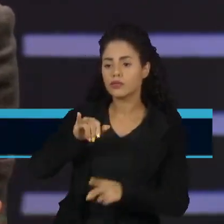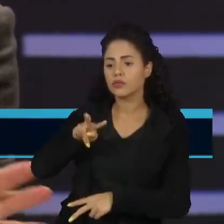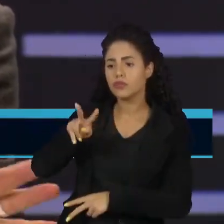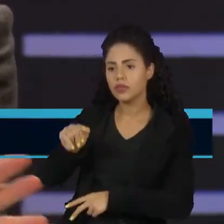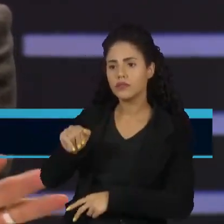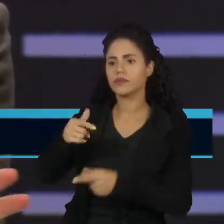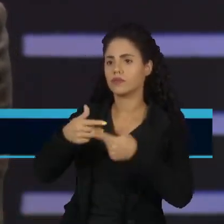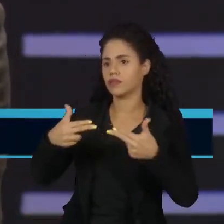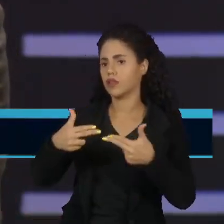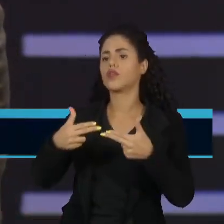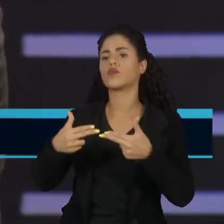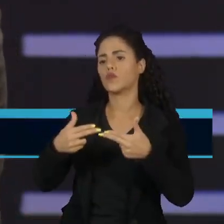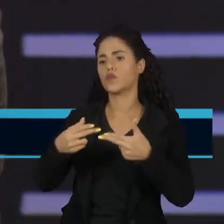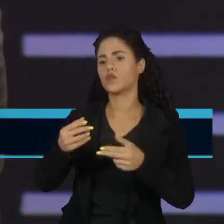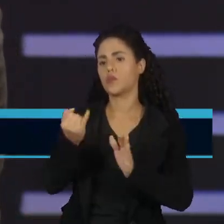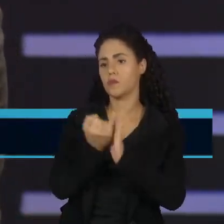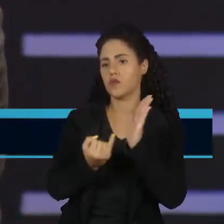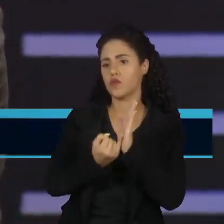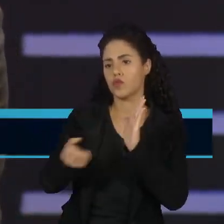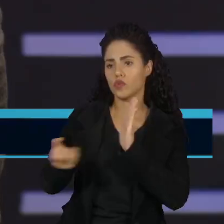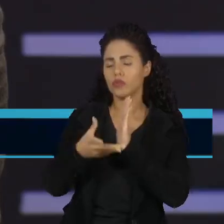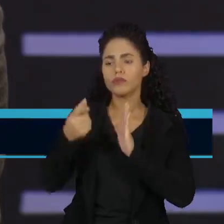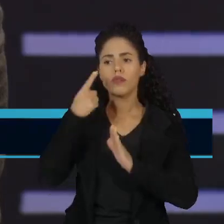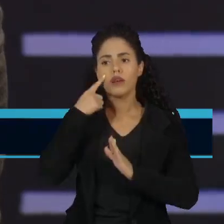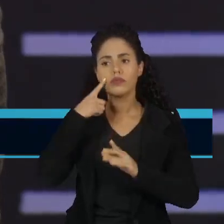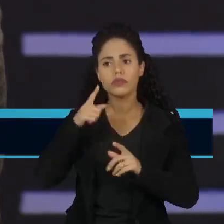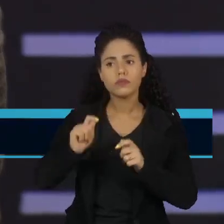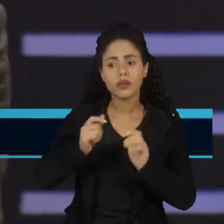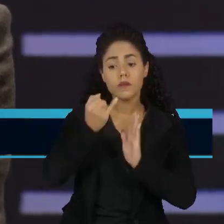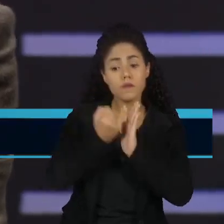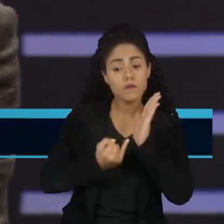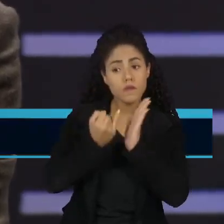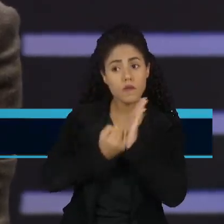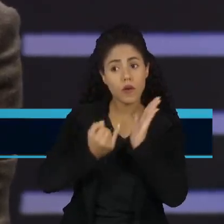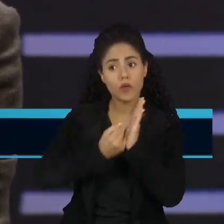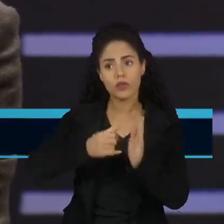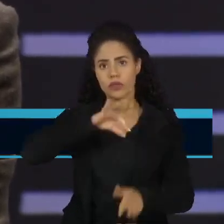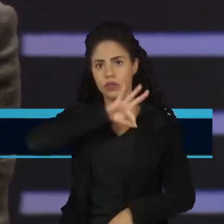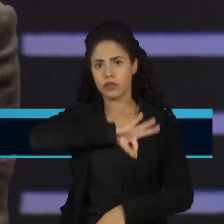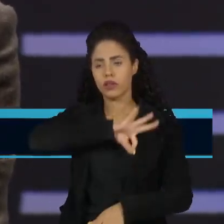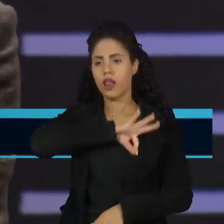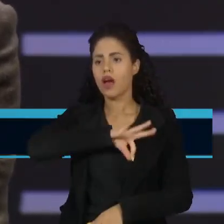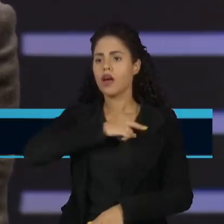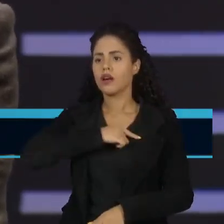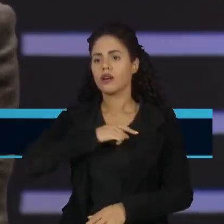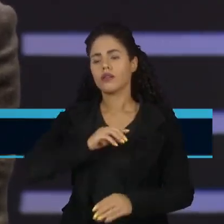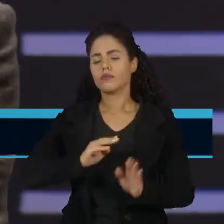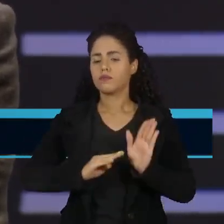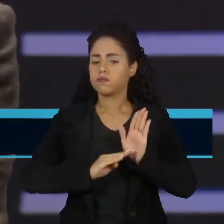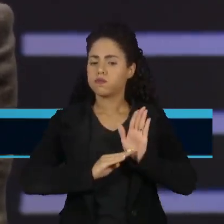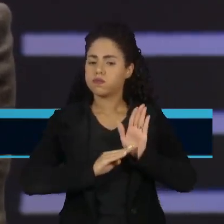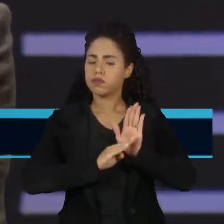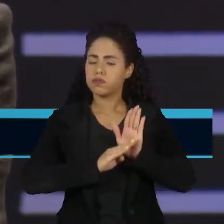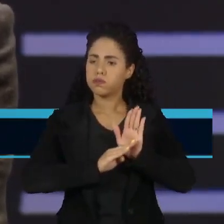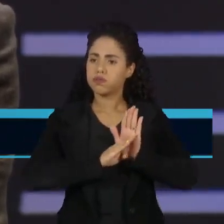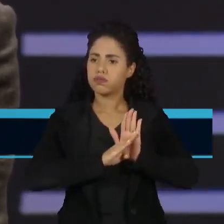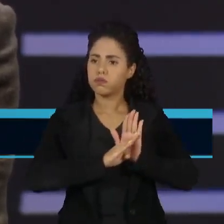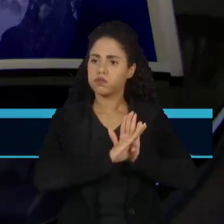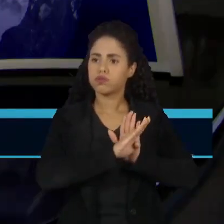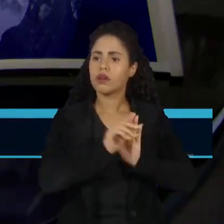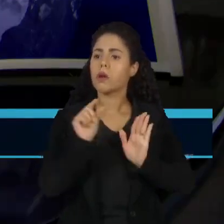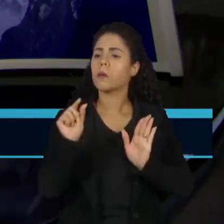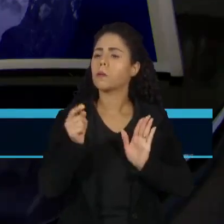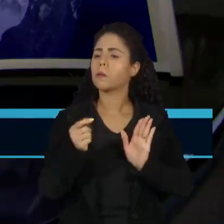reforma, que eu acho que uma das questões é essa. Mas quando você vai no imposto sobre renda, ele cresce tem uma progressividade